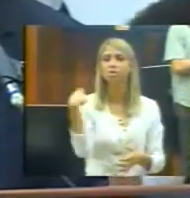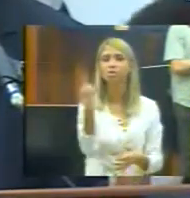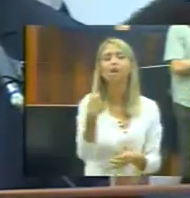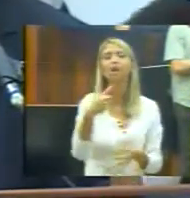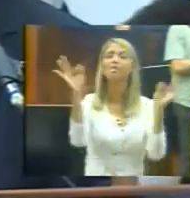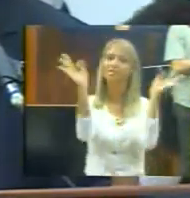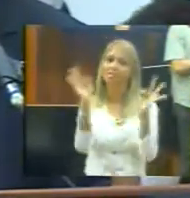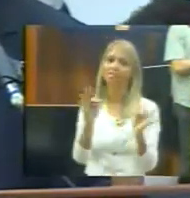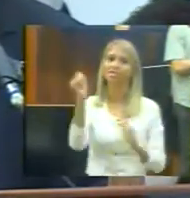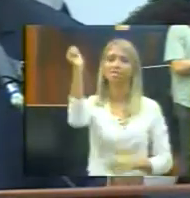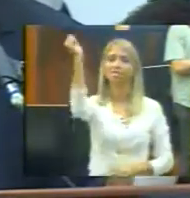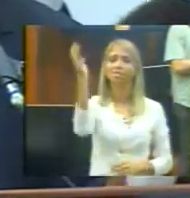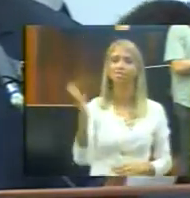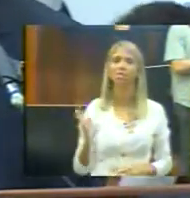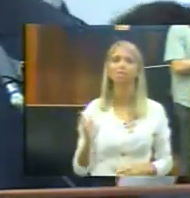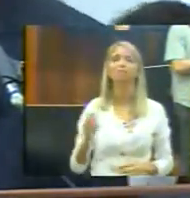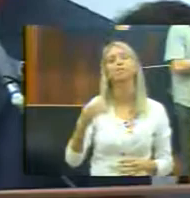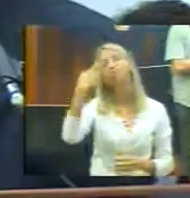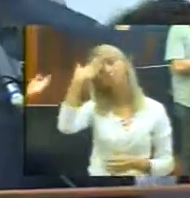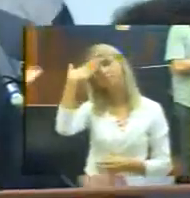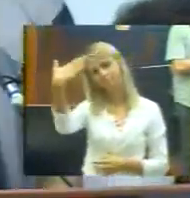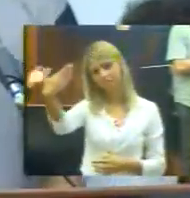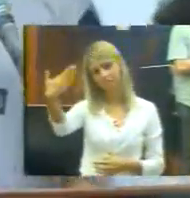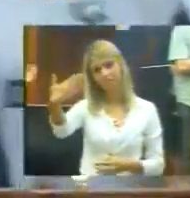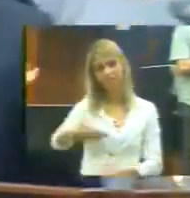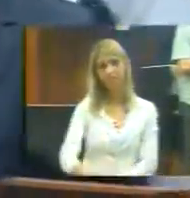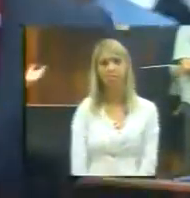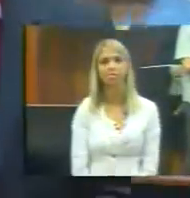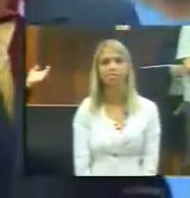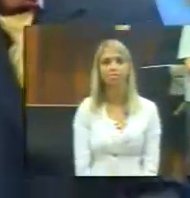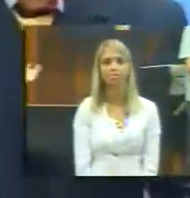filhos do Brasil, antes de tudo. Obrigado.